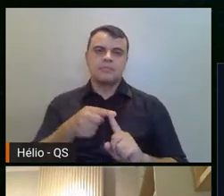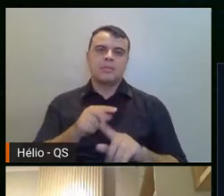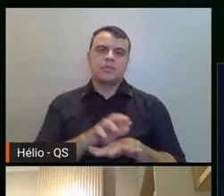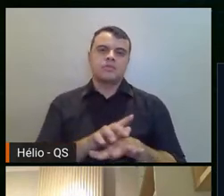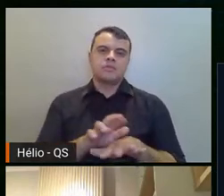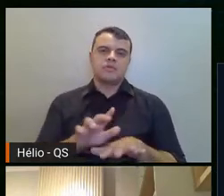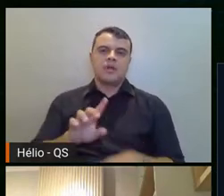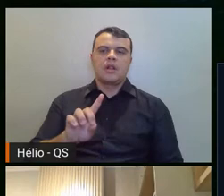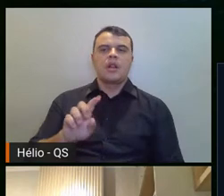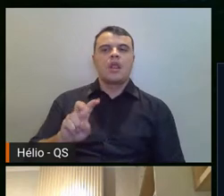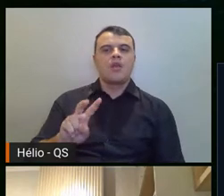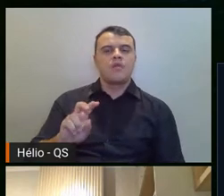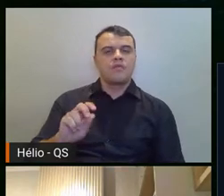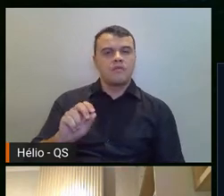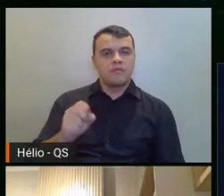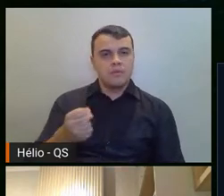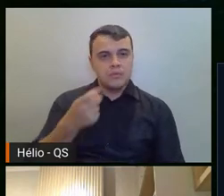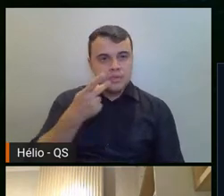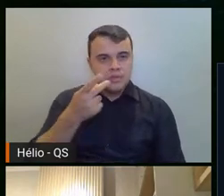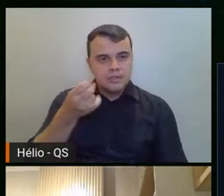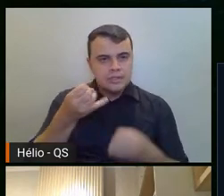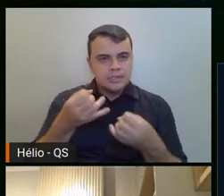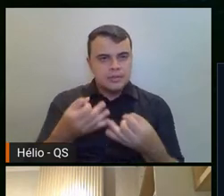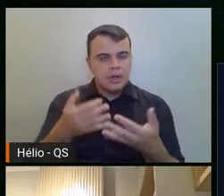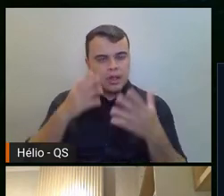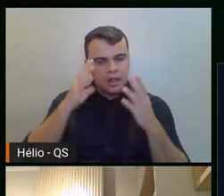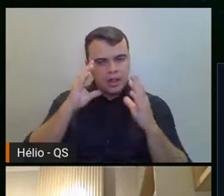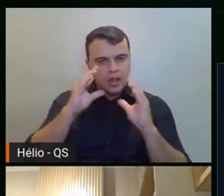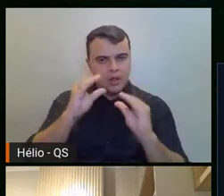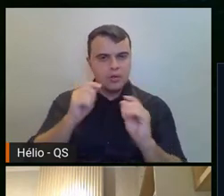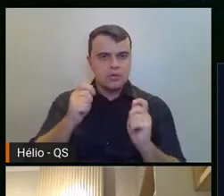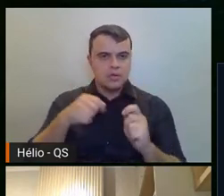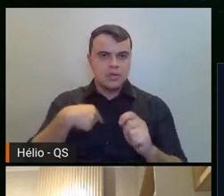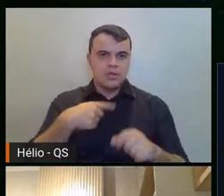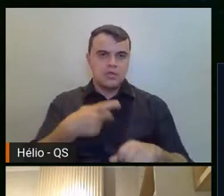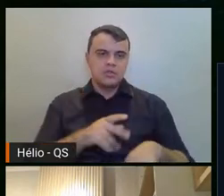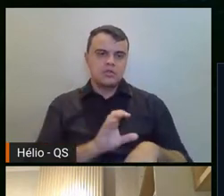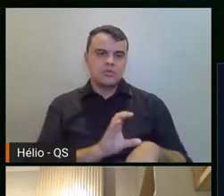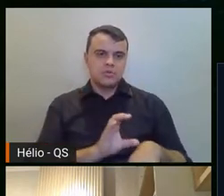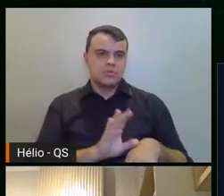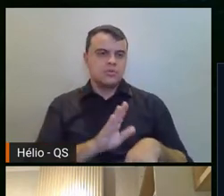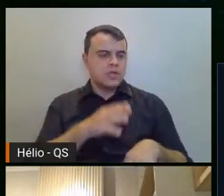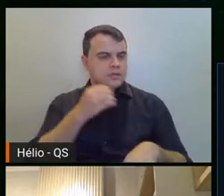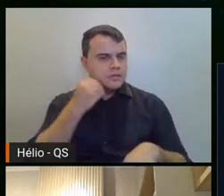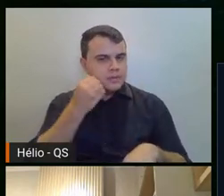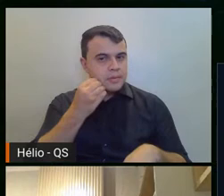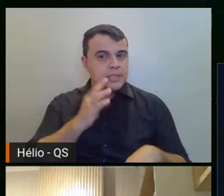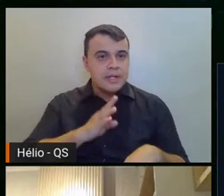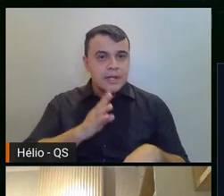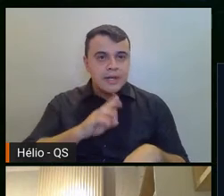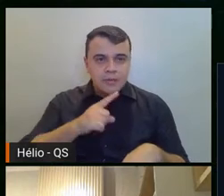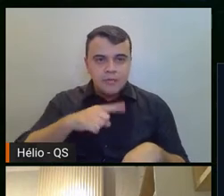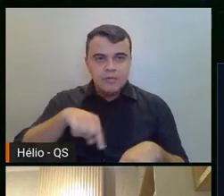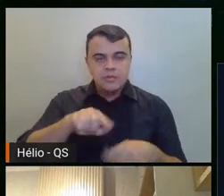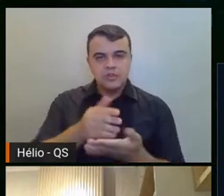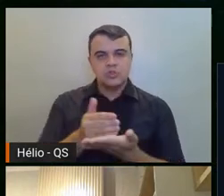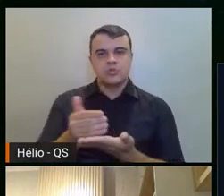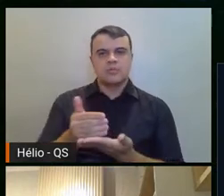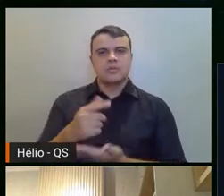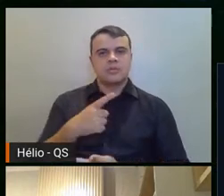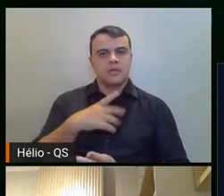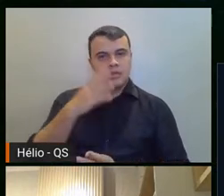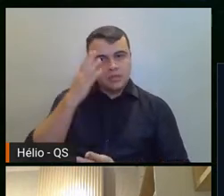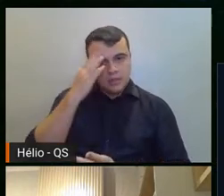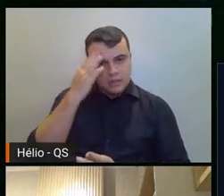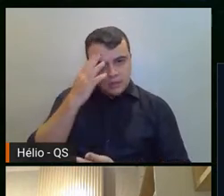de Devotos do que a gente tá falando aqui né mas Fiquem tranquilos que nesse bootcamp já tem experiências bem interessantes para vocês começarem a